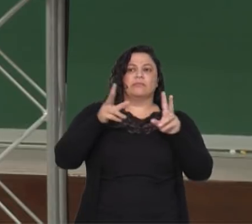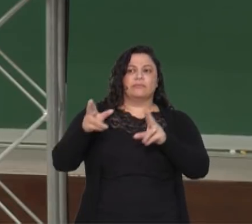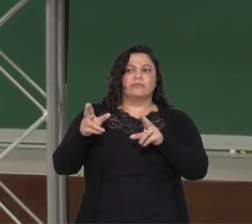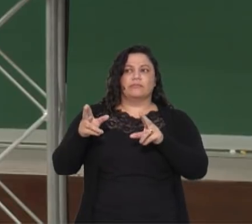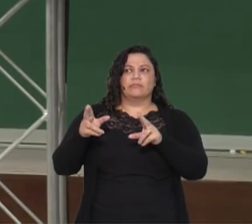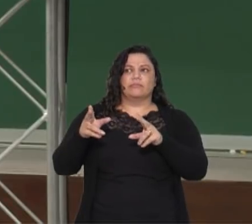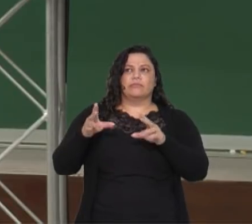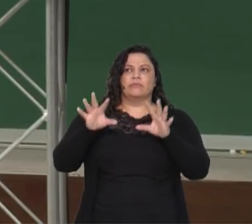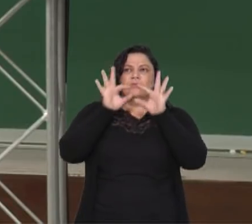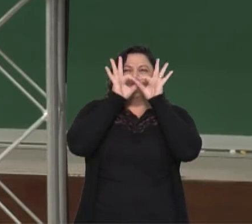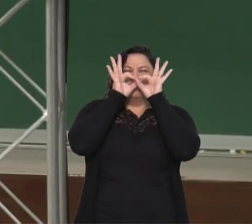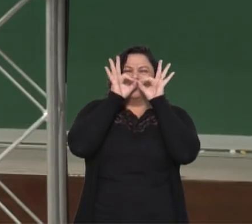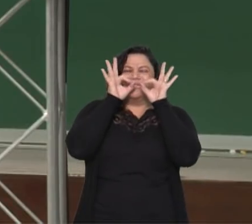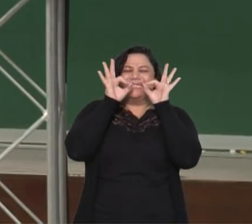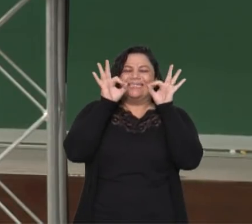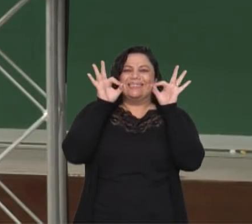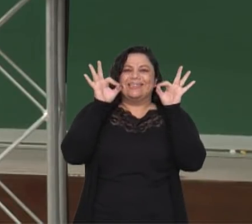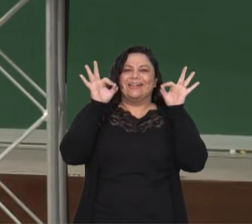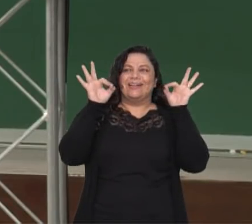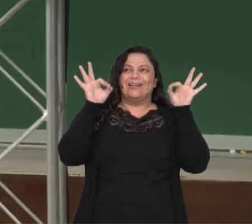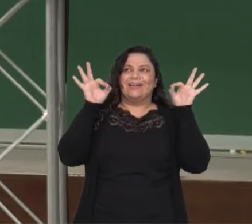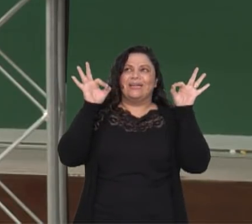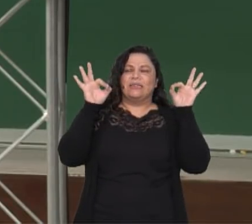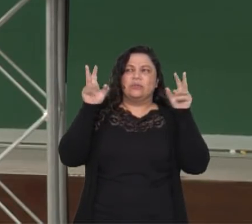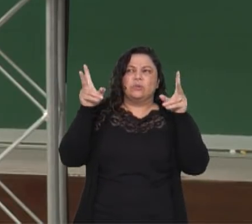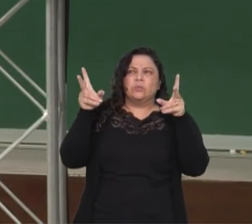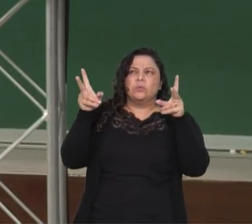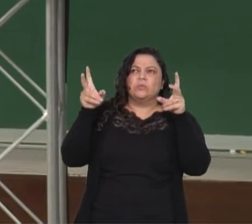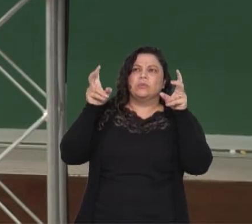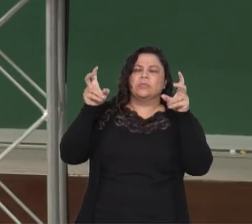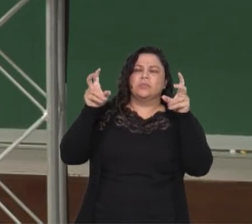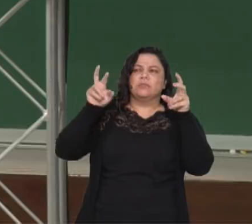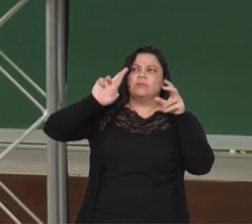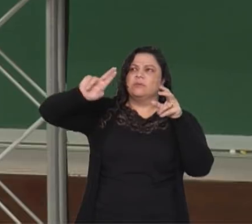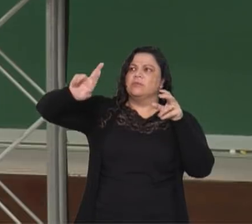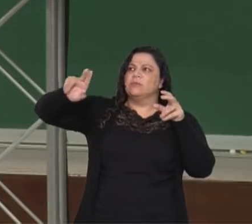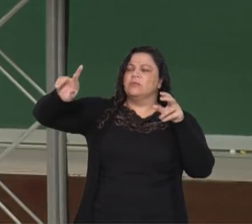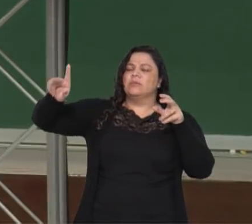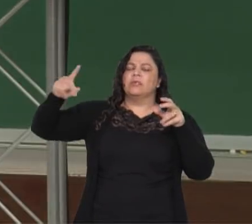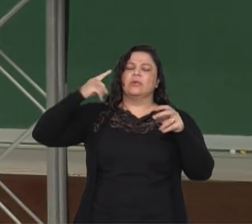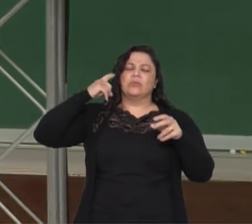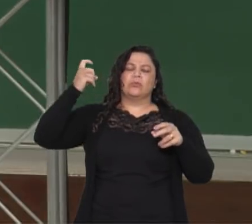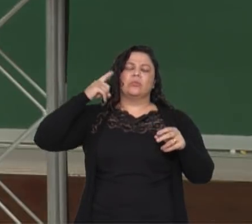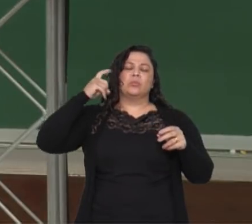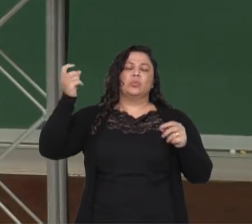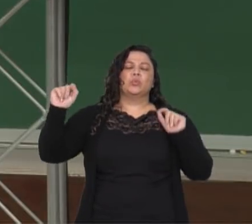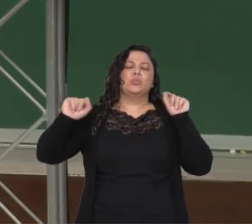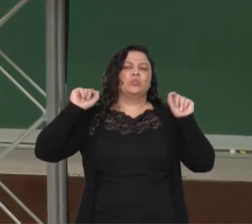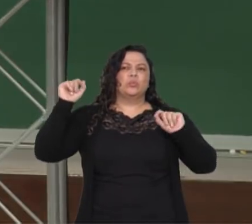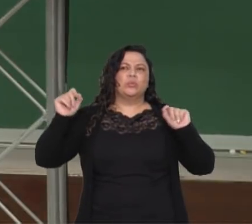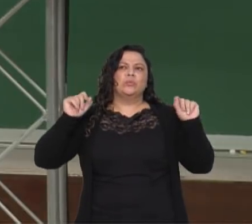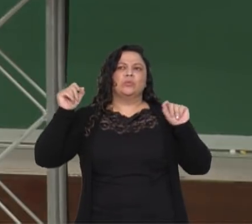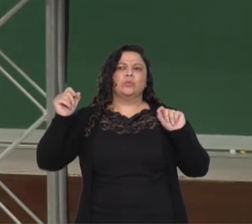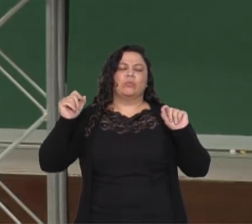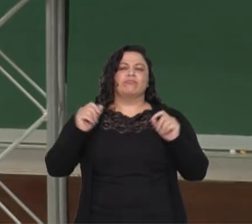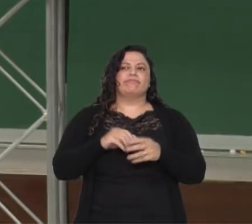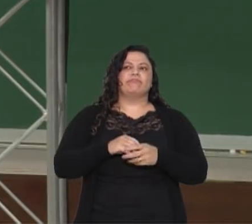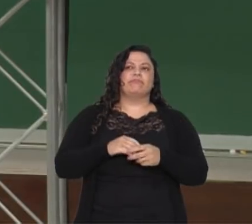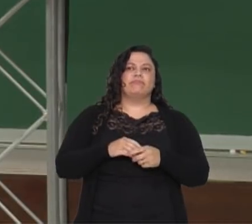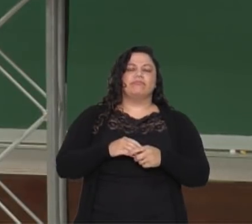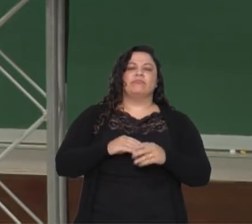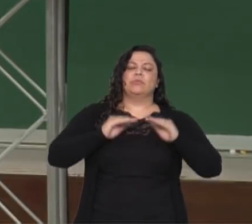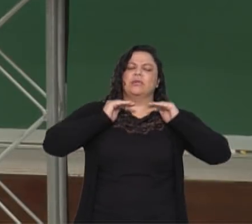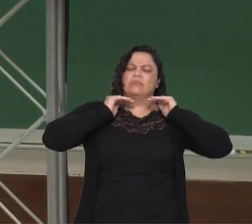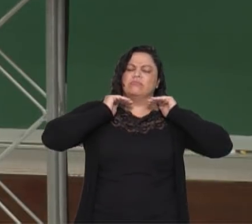a perceber o som que é colocado pelo artista musical. Outra questão também é